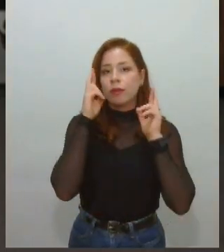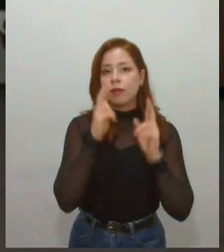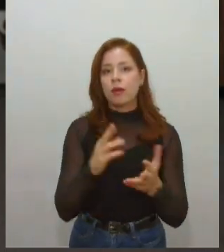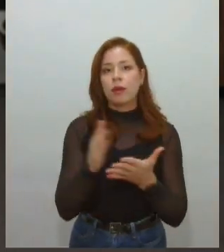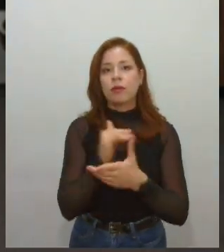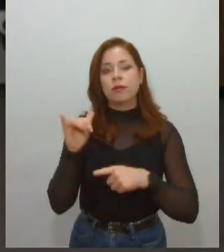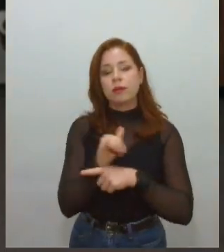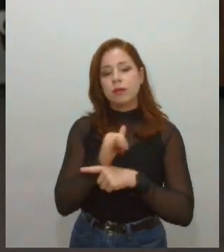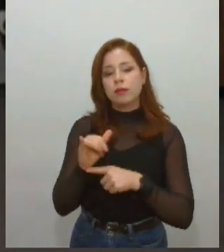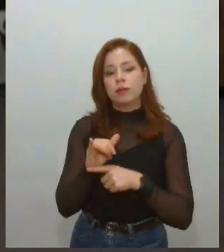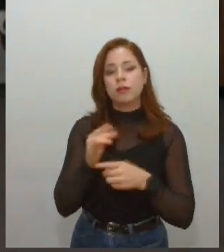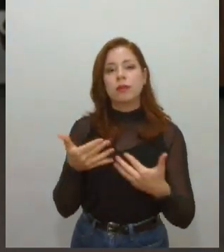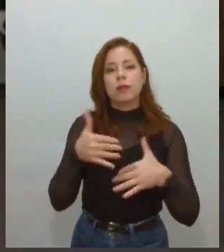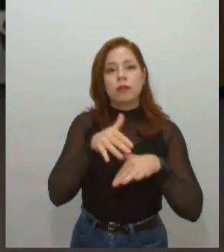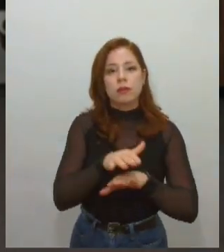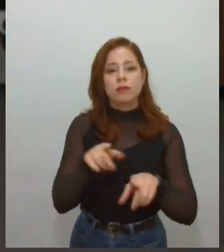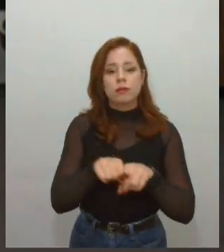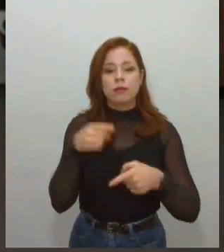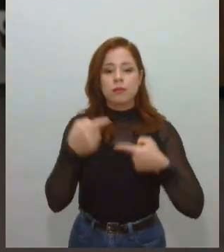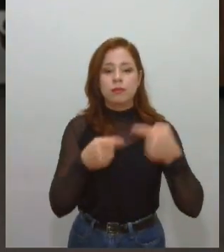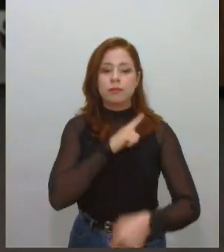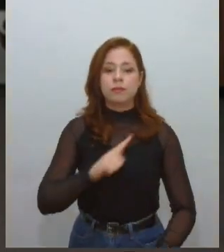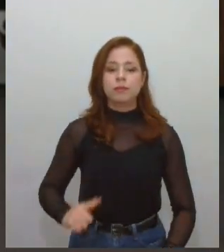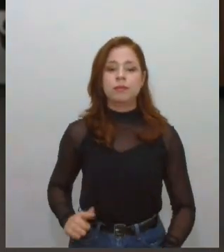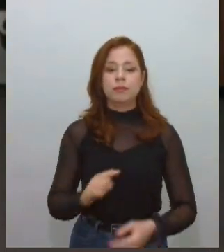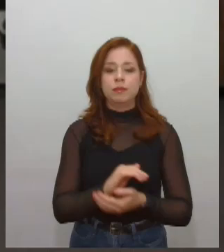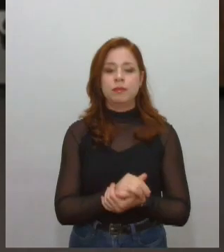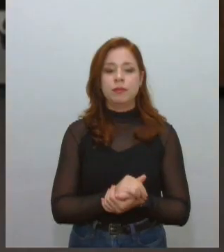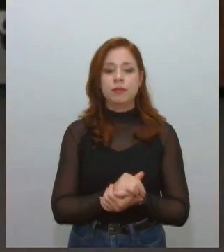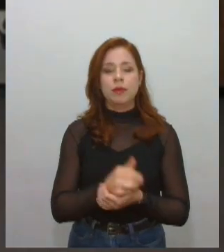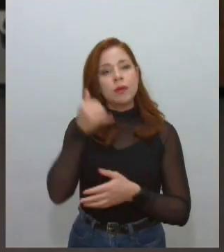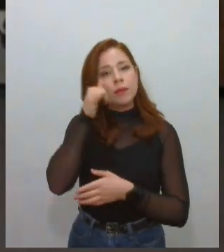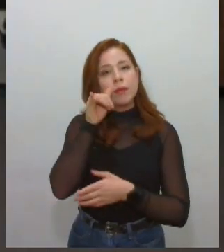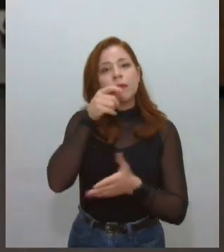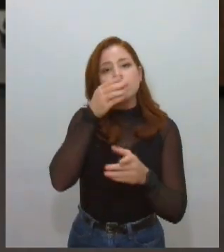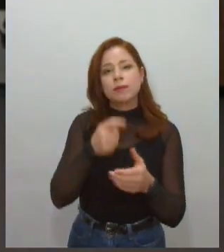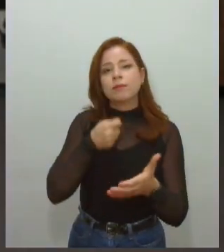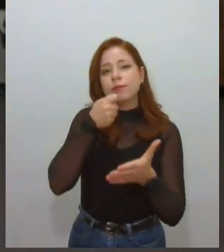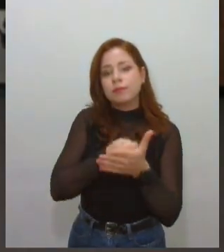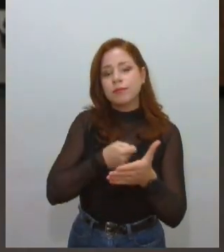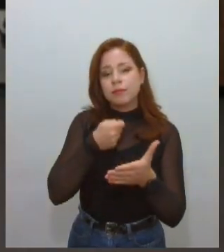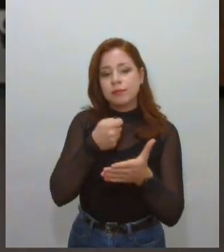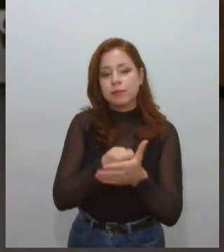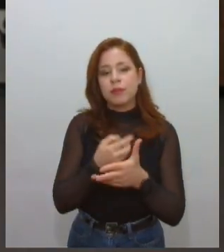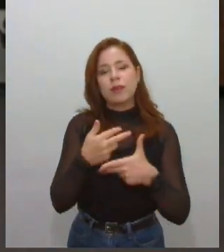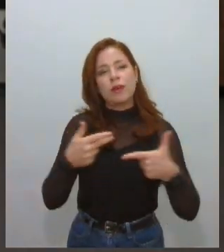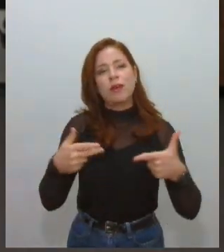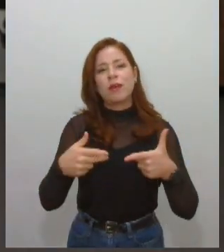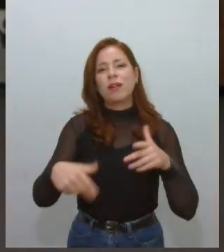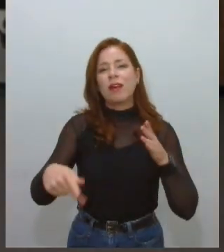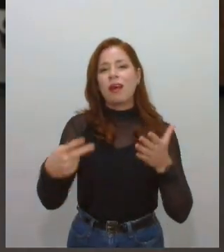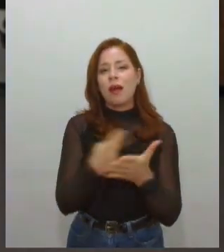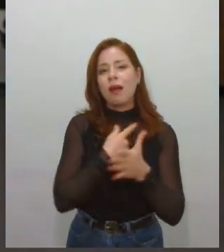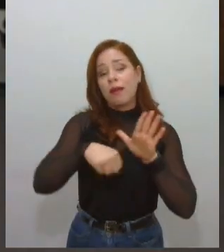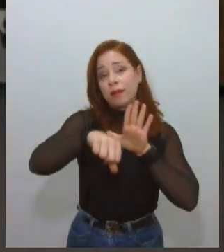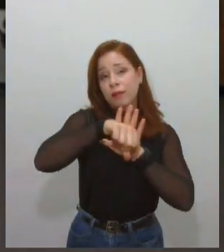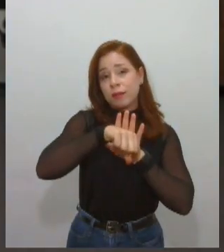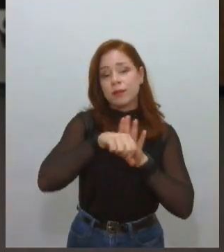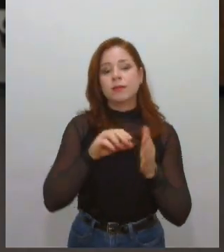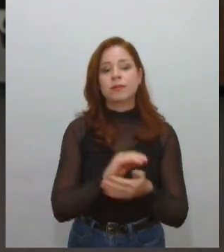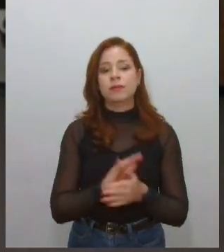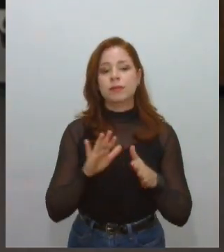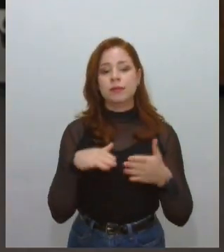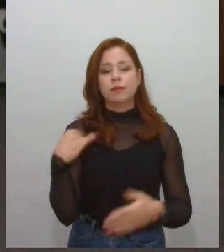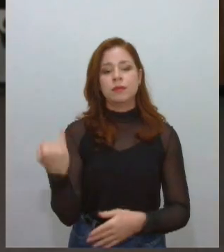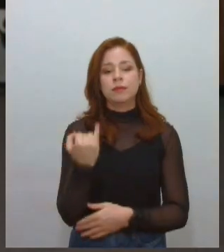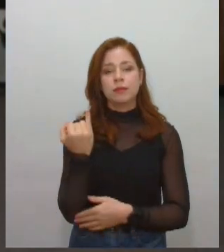de políticas públicas, no combate, no enfrentamento a essas ilicitudes, eu acredito que é essencial uma atuação de